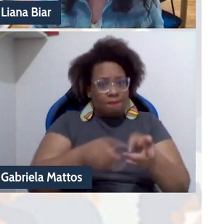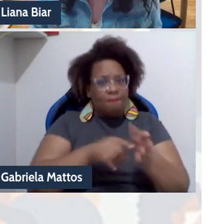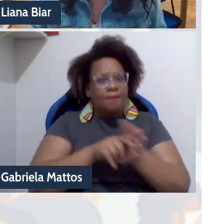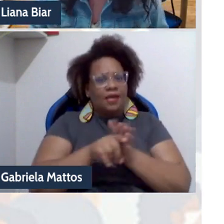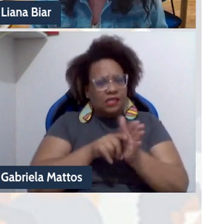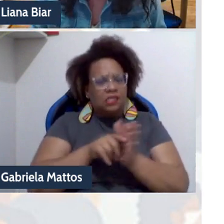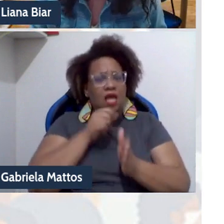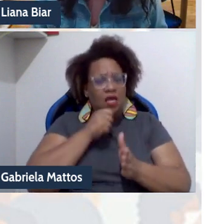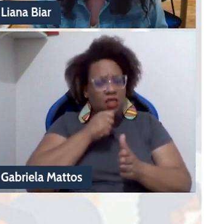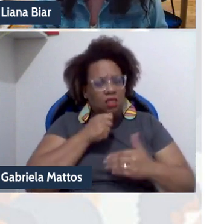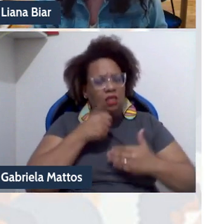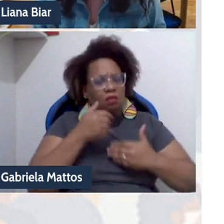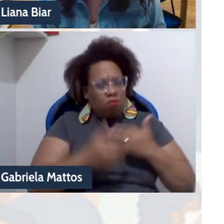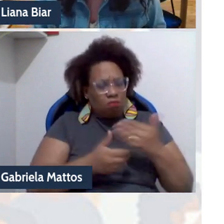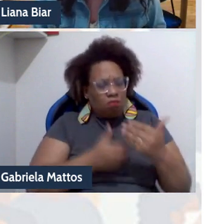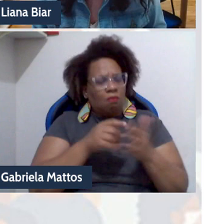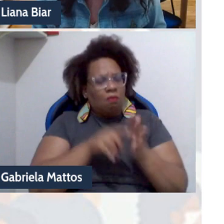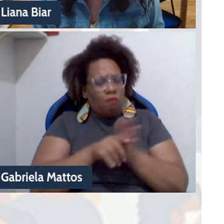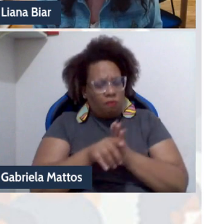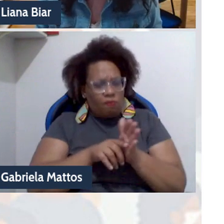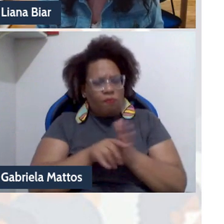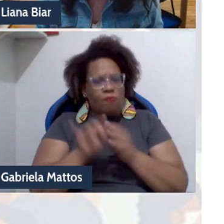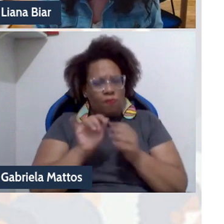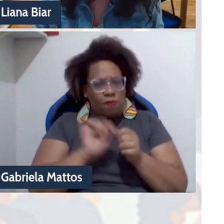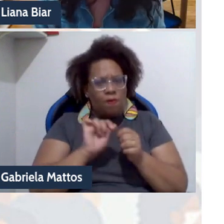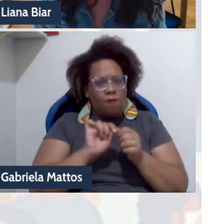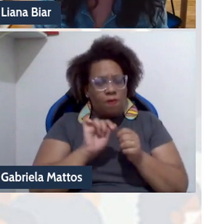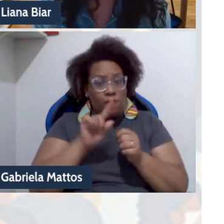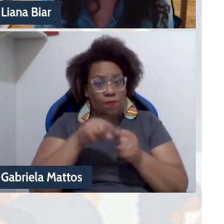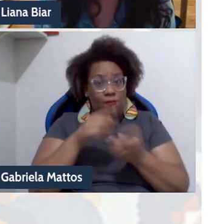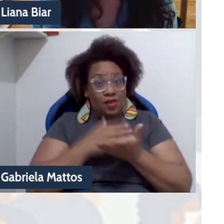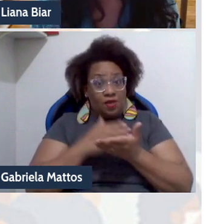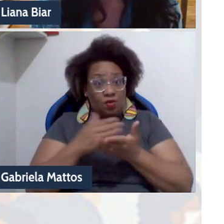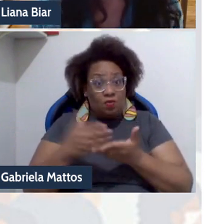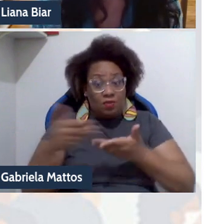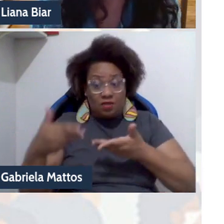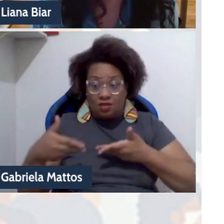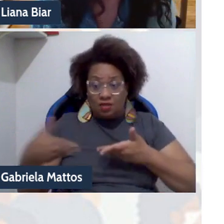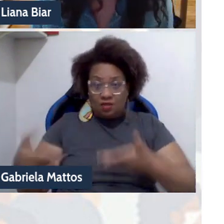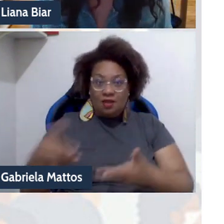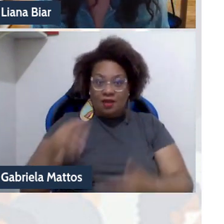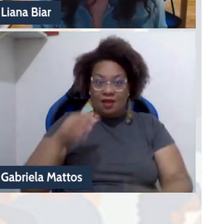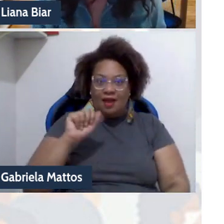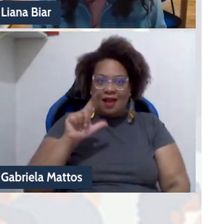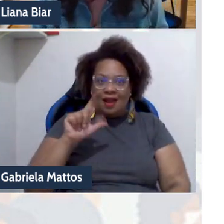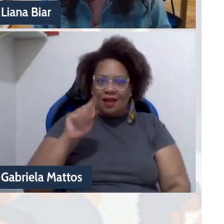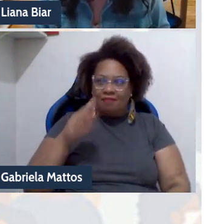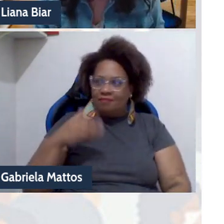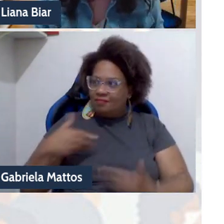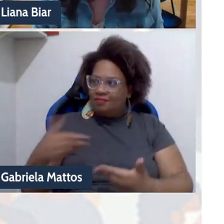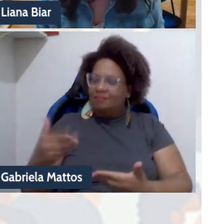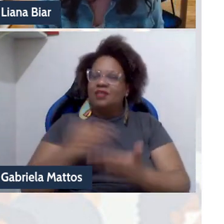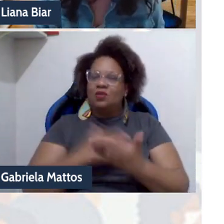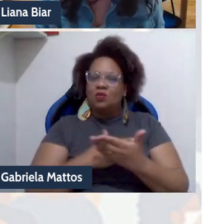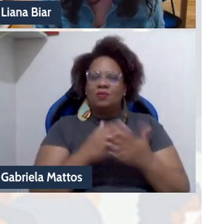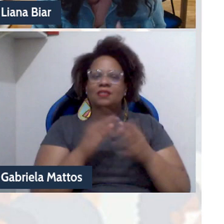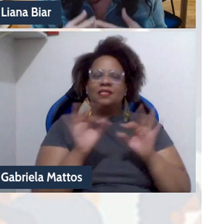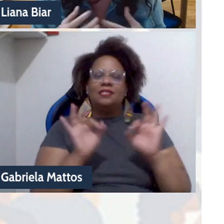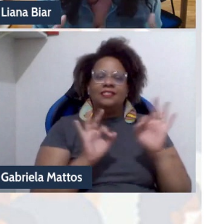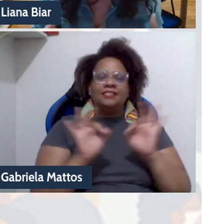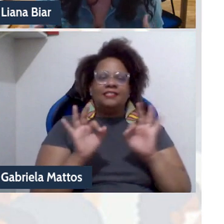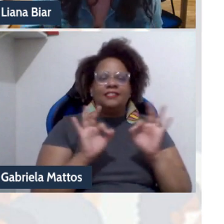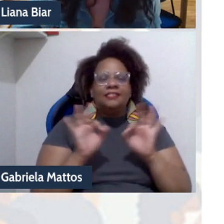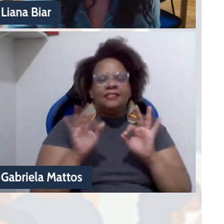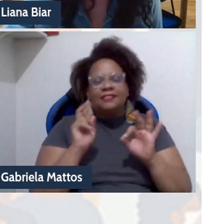comecei a fazer quando recebi o convite da Lab. Eu trouxe aqui análises muito preliminares, que é mesmo para a